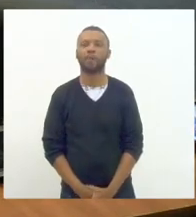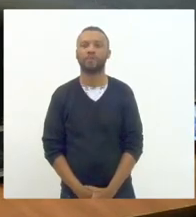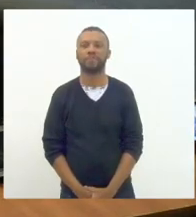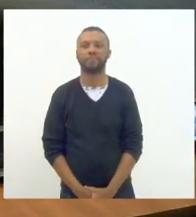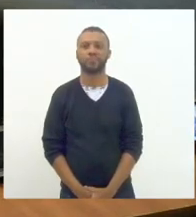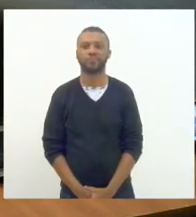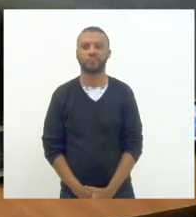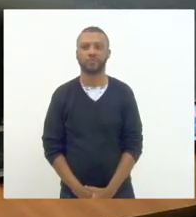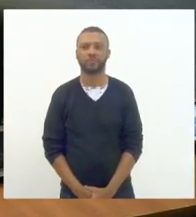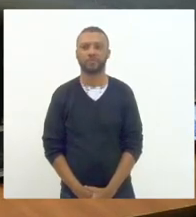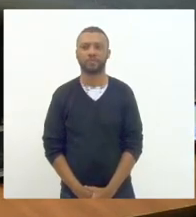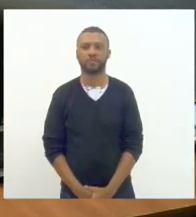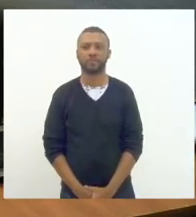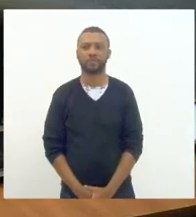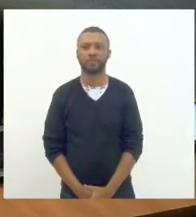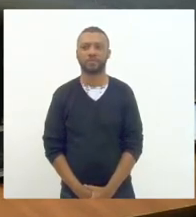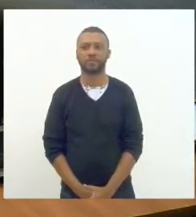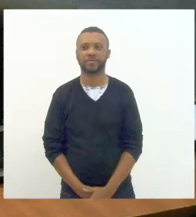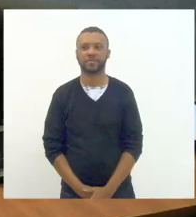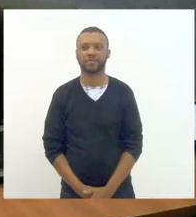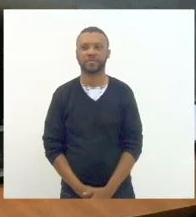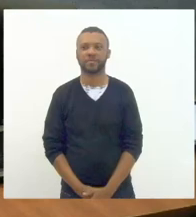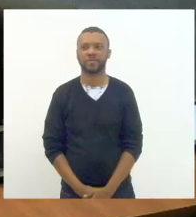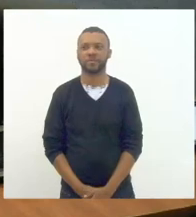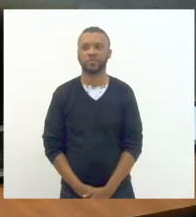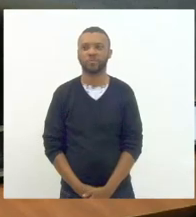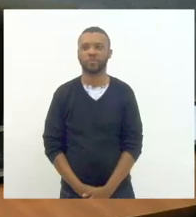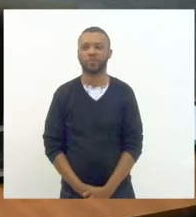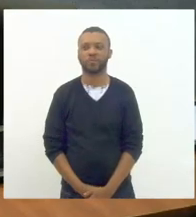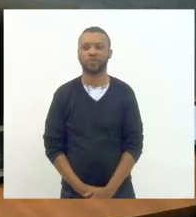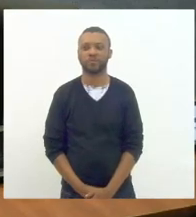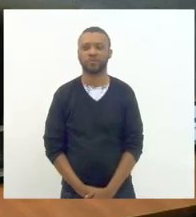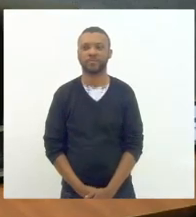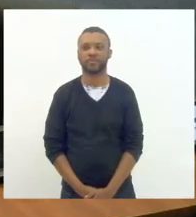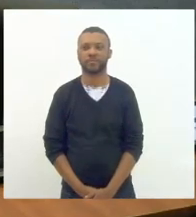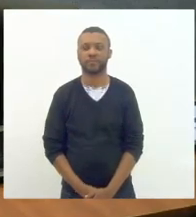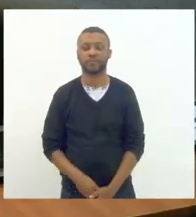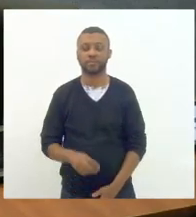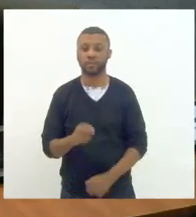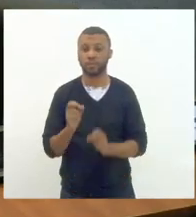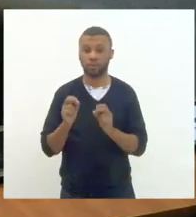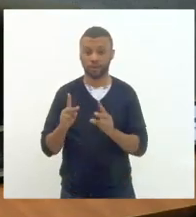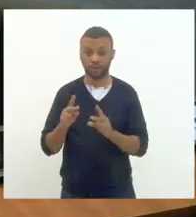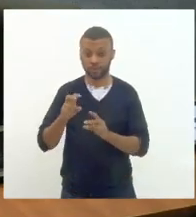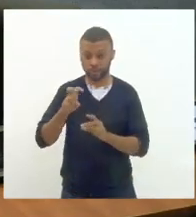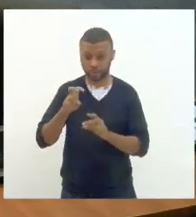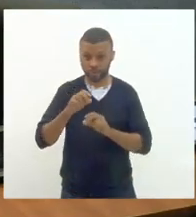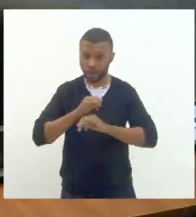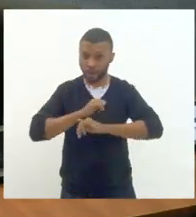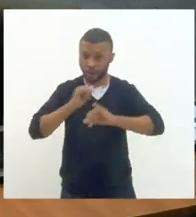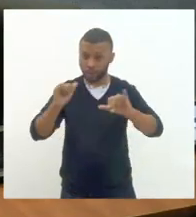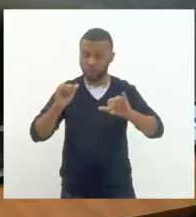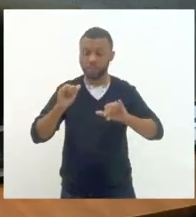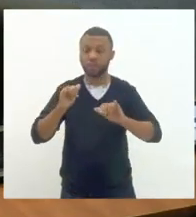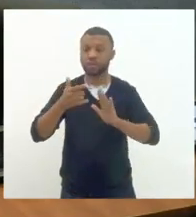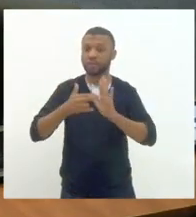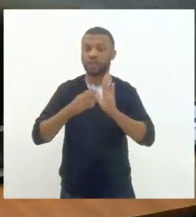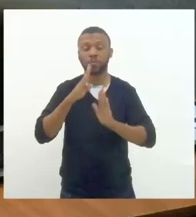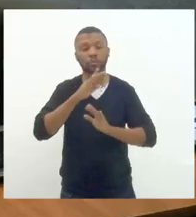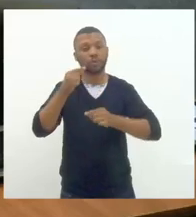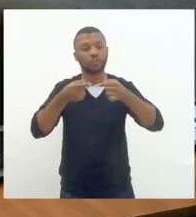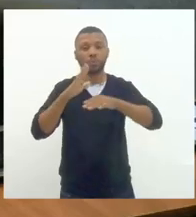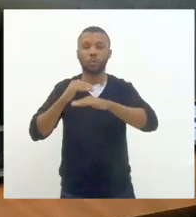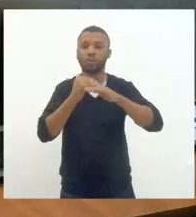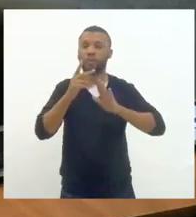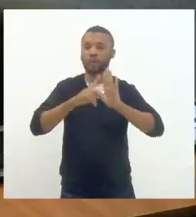São todas do Carlos Augusto. São 5. Vou cantar e vou chamar a atenção. Anuncio, em regime de urgência em discussão